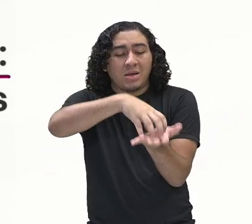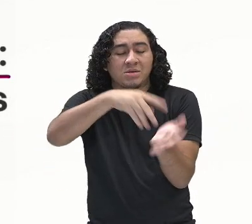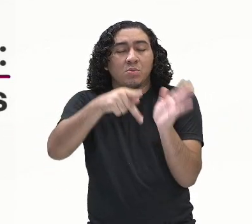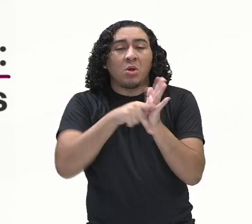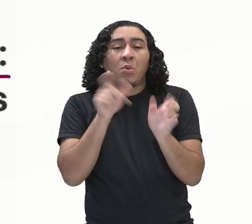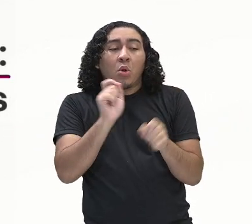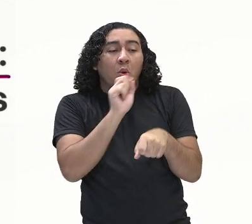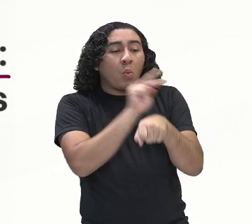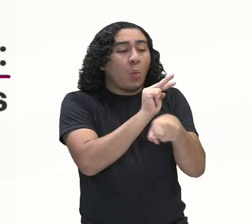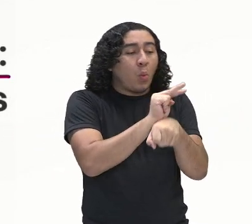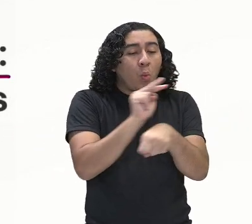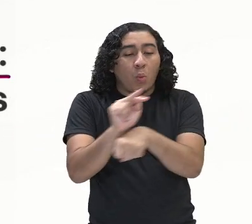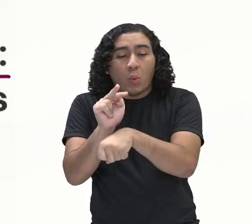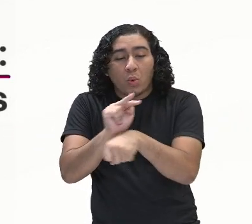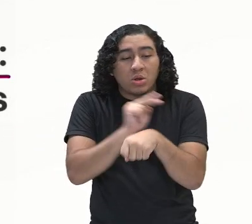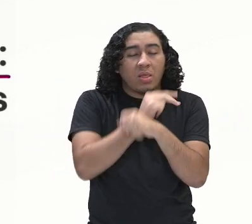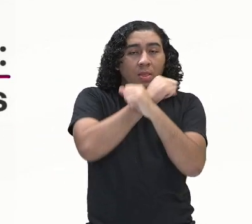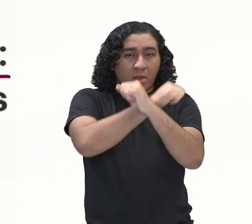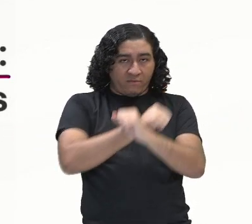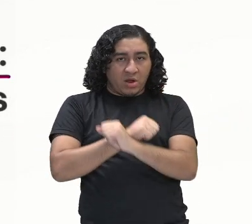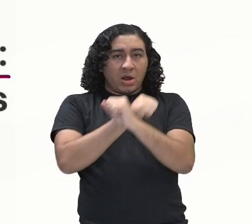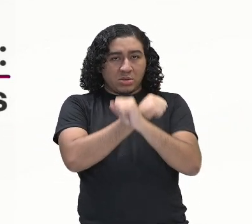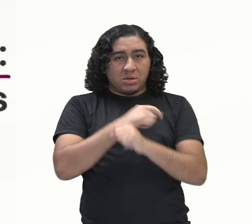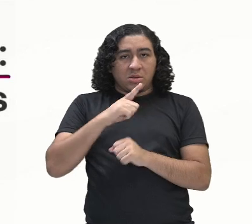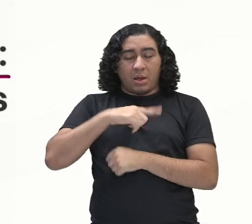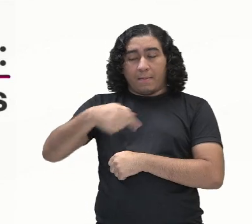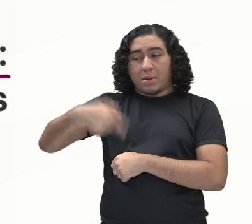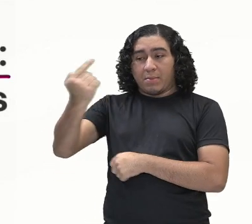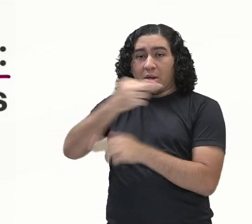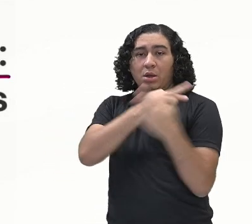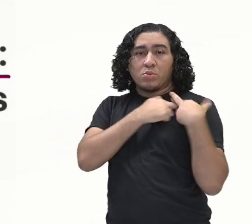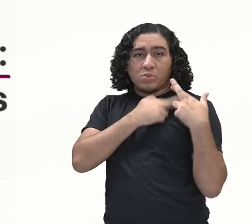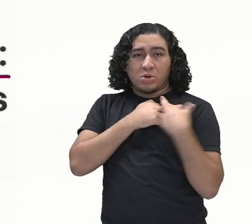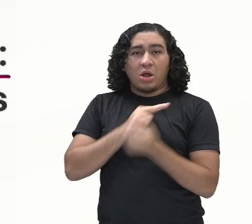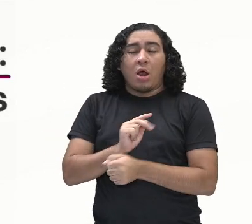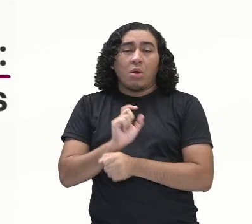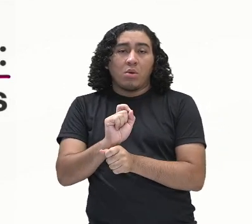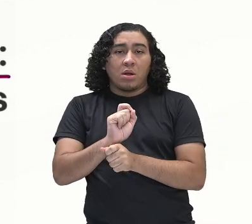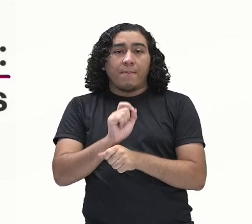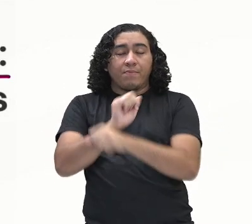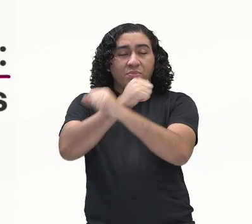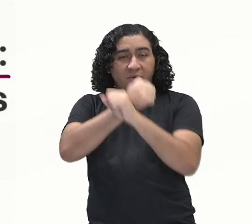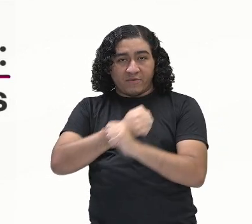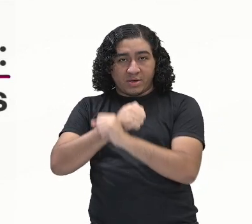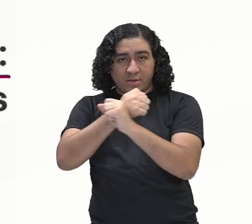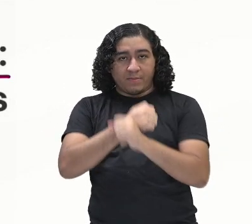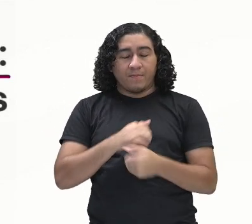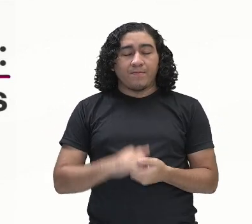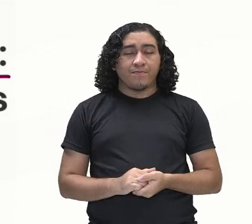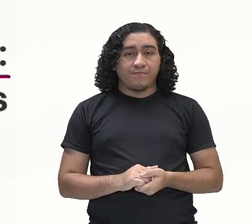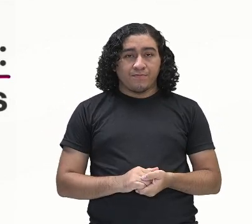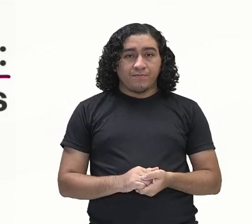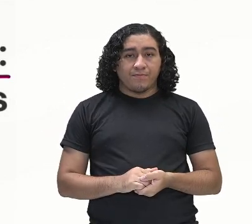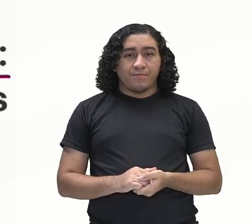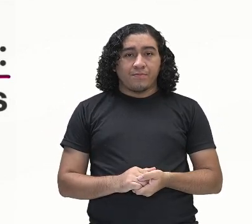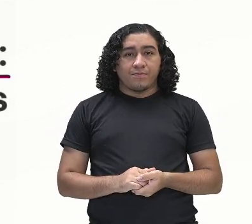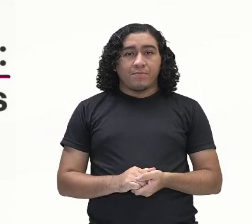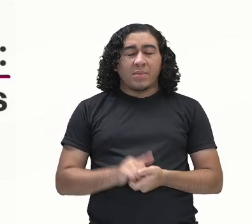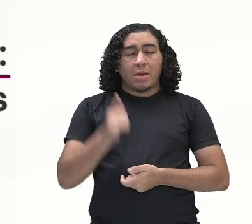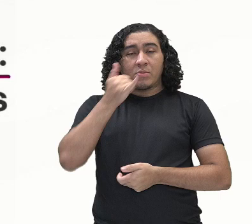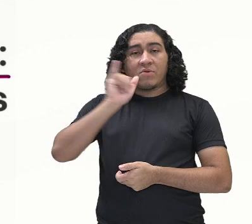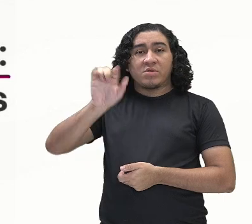vigiando, né, na defesa, aí a primeira função que a gente viu, essa questão da defesa, contra os